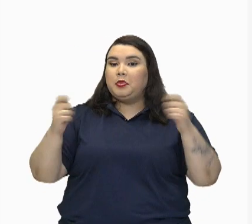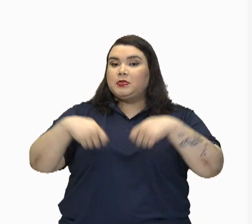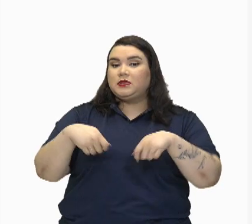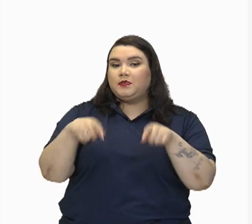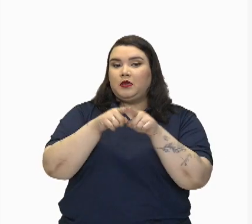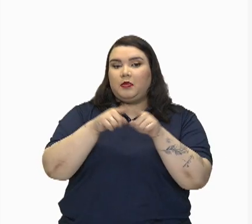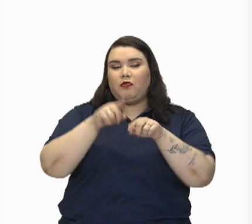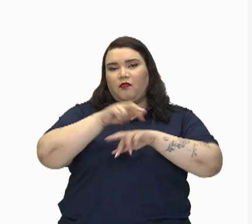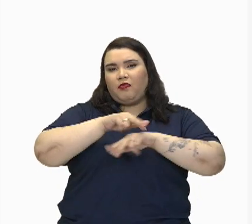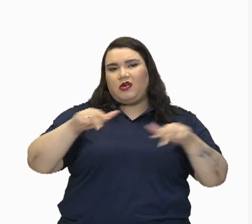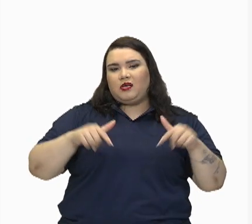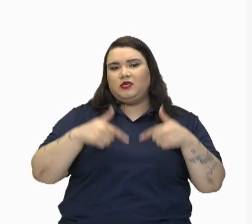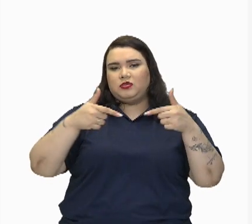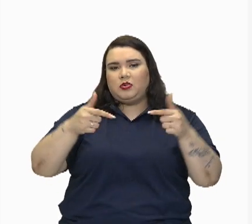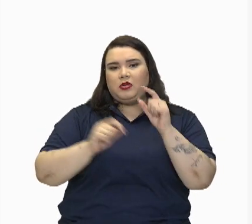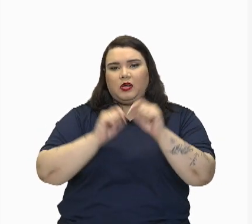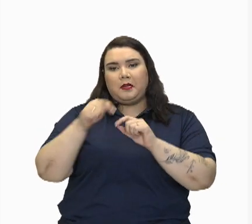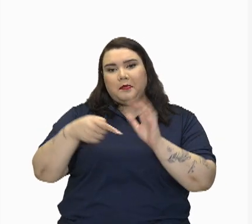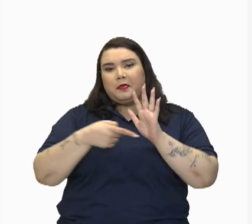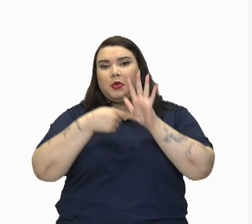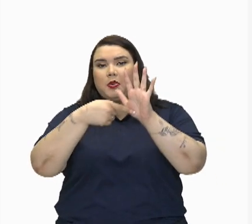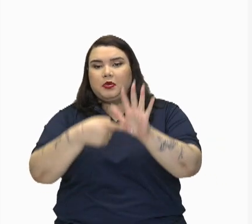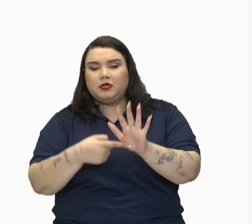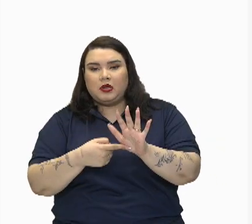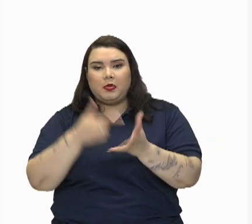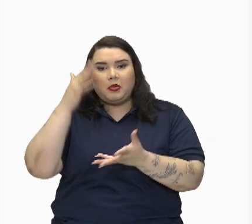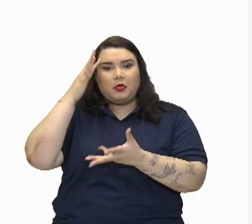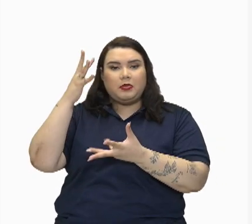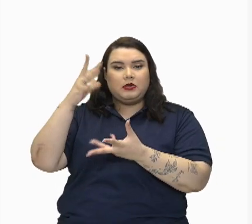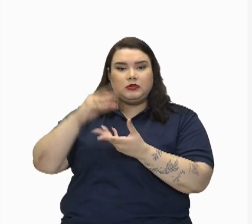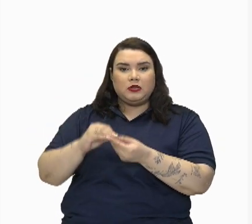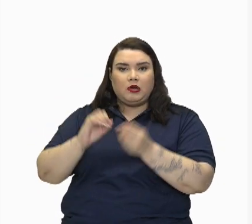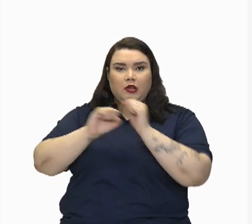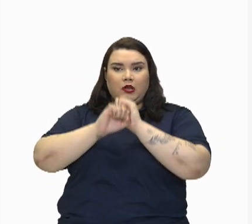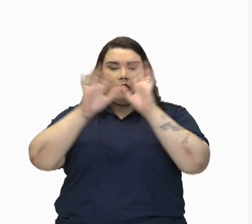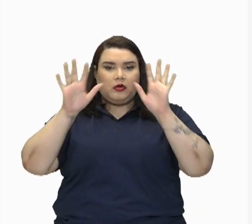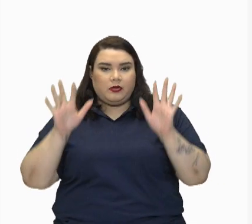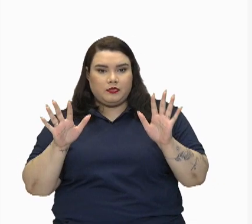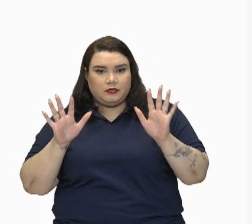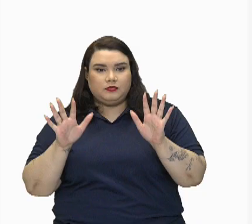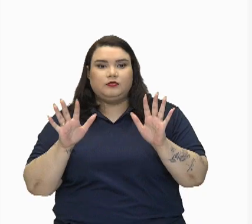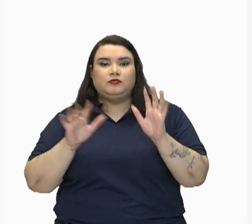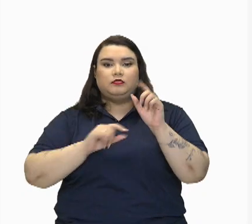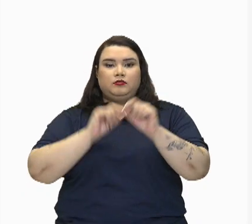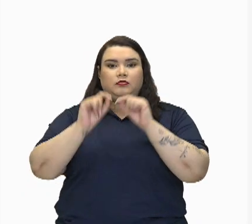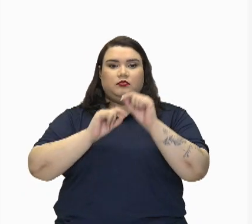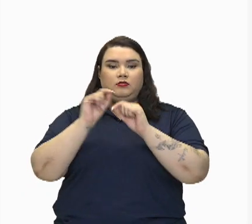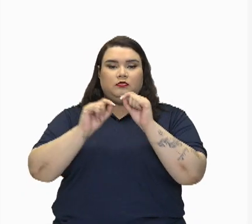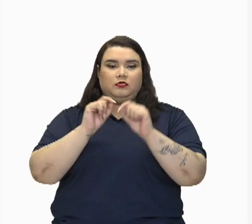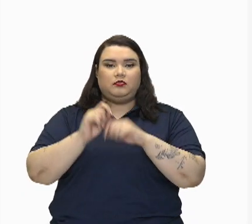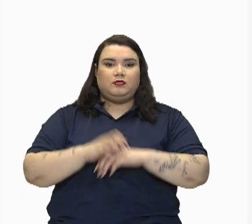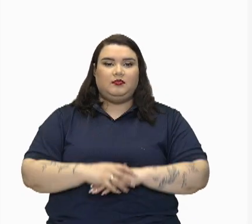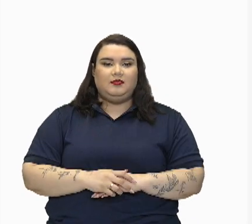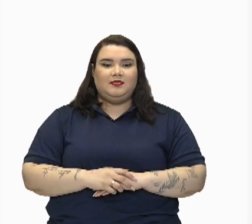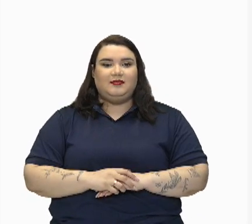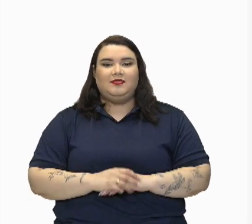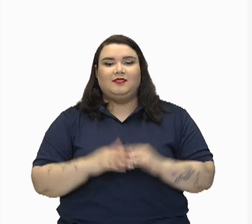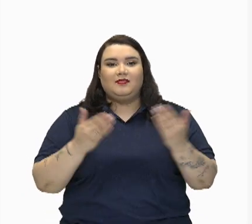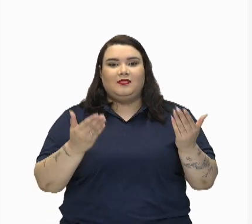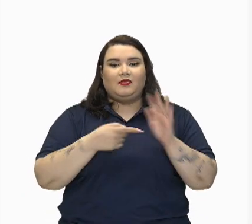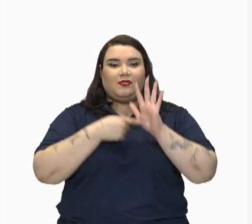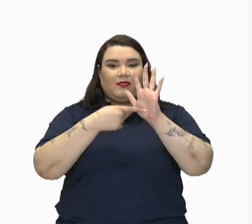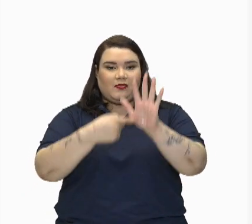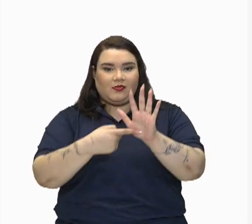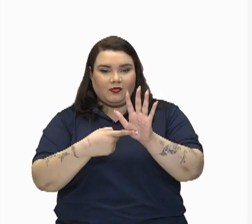em diversos casos, o desfecho apresentar uma interpretação aberta. Olha, quando a interpretação é